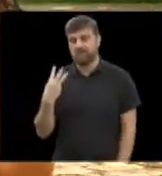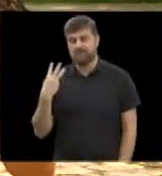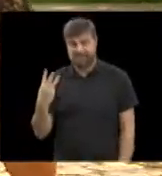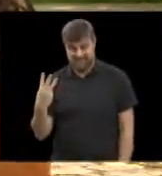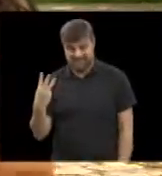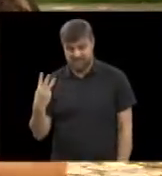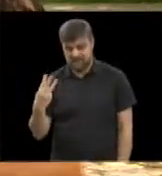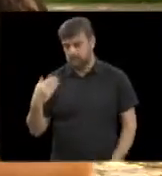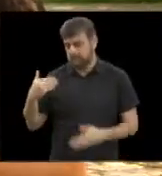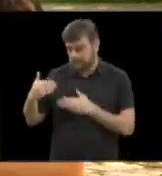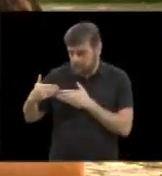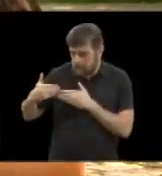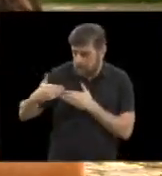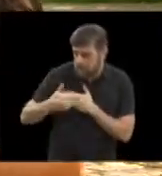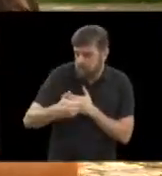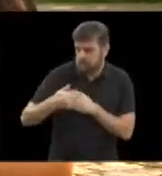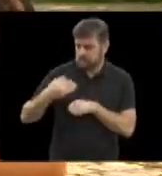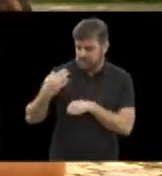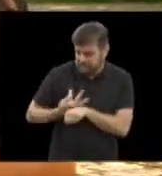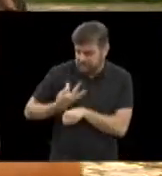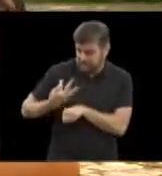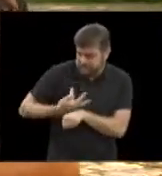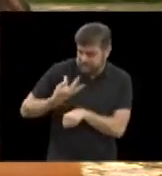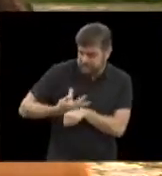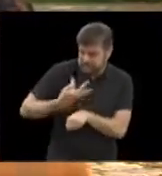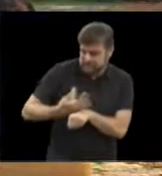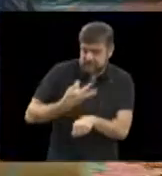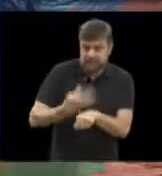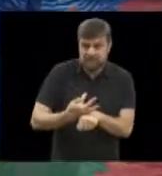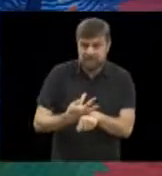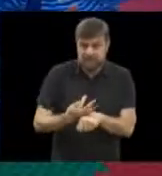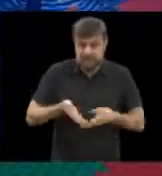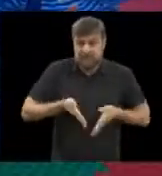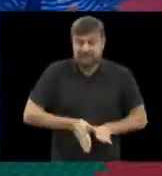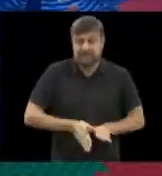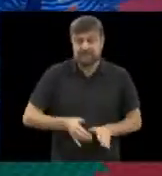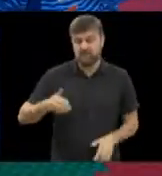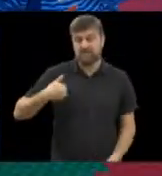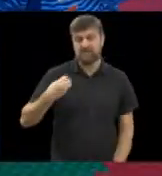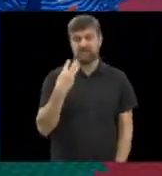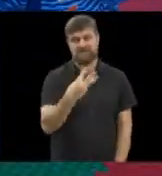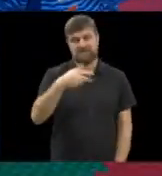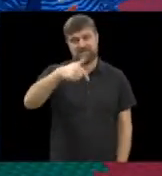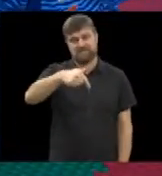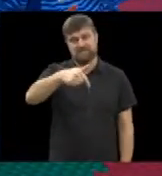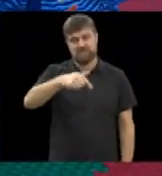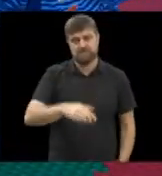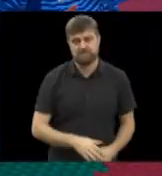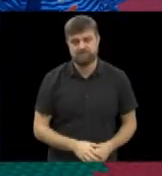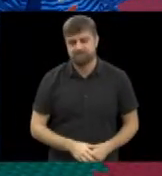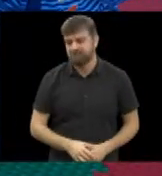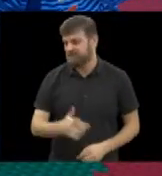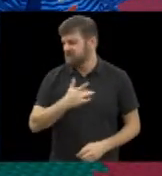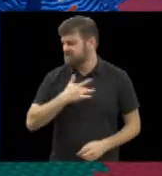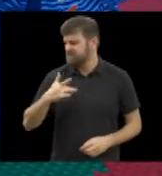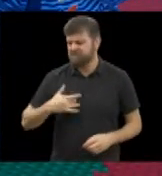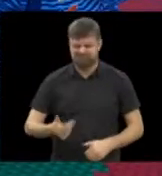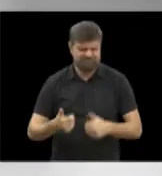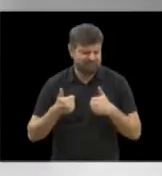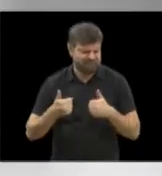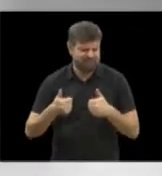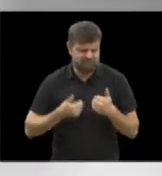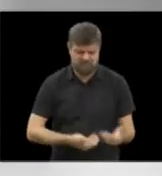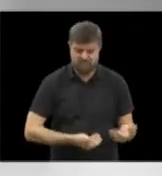quando comecei a tentar ter filhos e tive as crianças com 37 anos. São muito sadios,